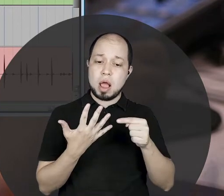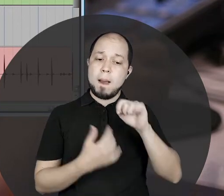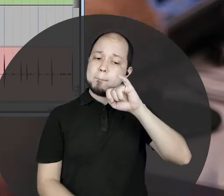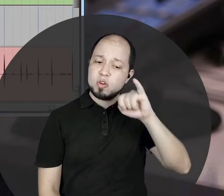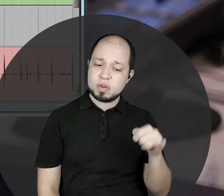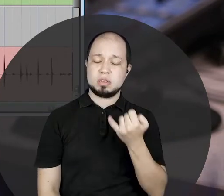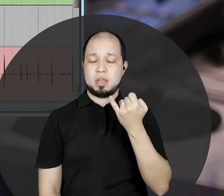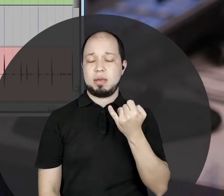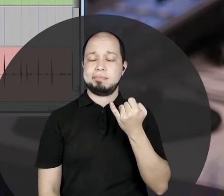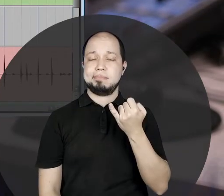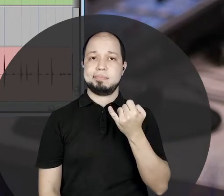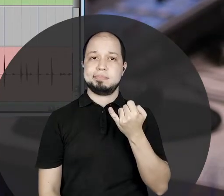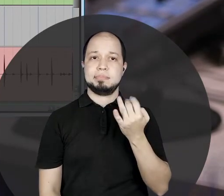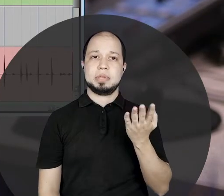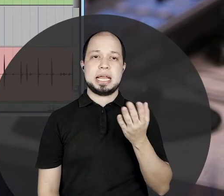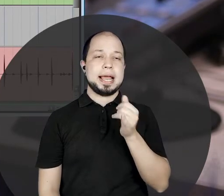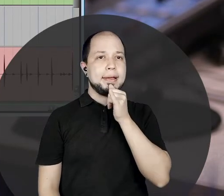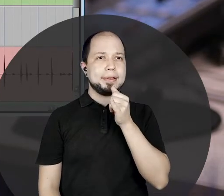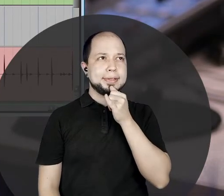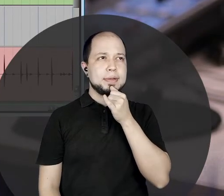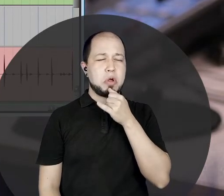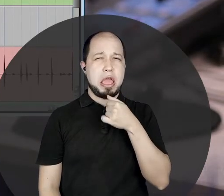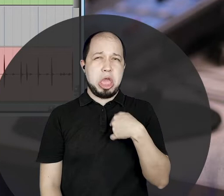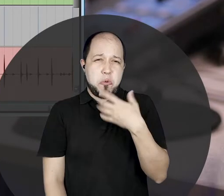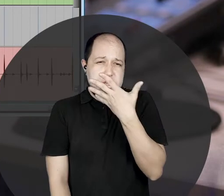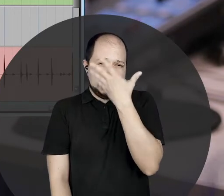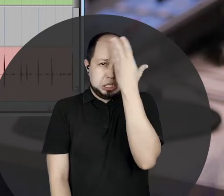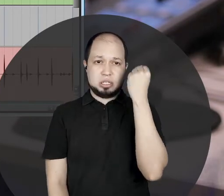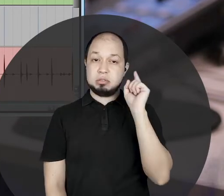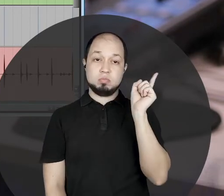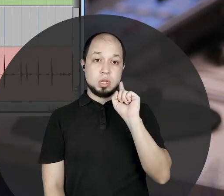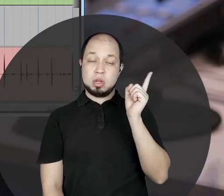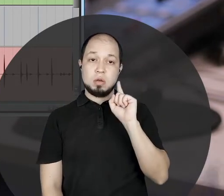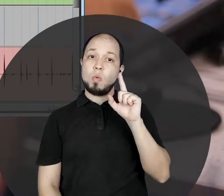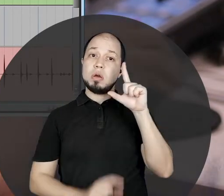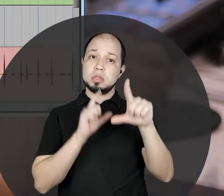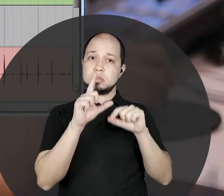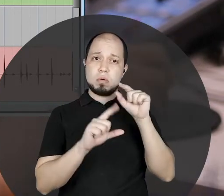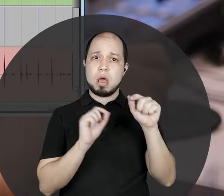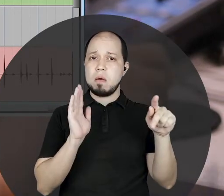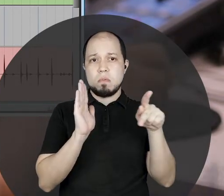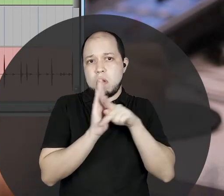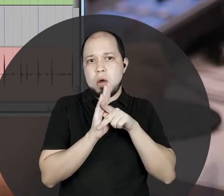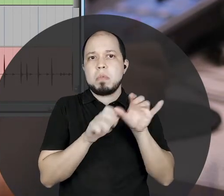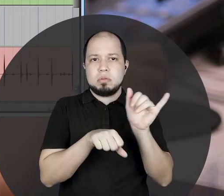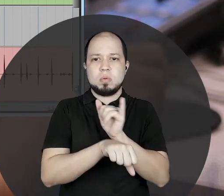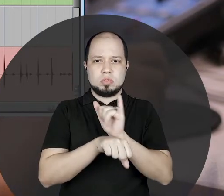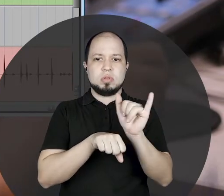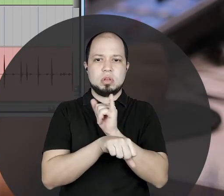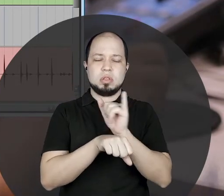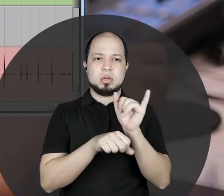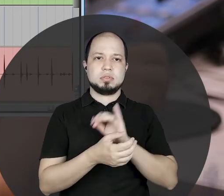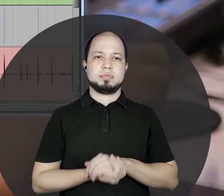né? Que aí eu estou dizendo que não, eu estou dizendo que não passou batido, eu estou dizendo que aquilo ali foi uma escolha fazer dessa forma, né?